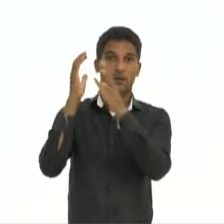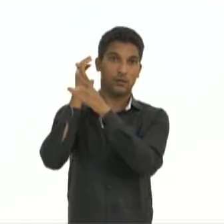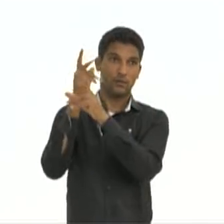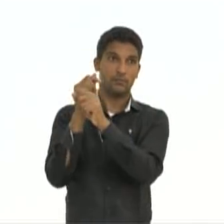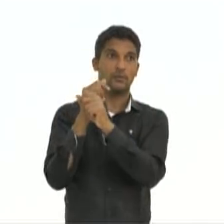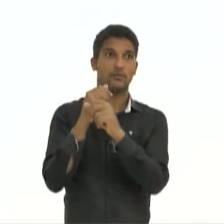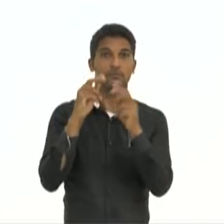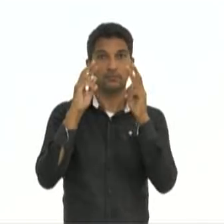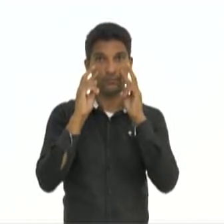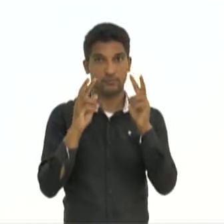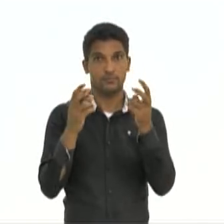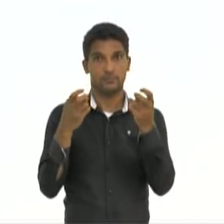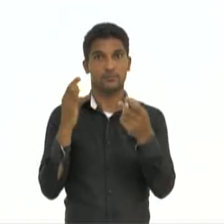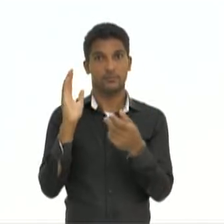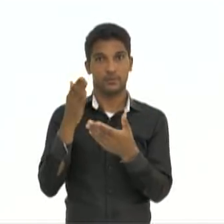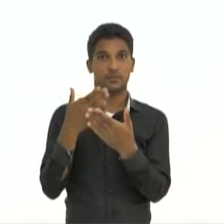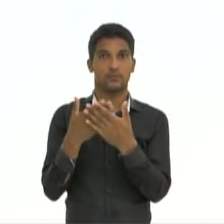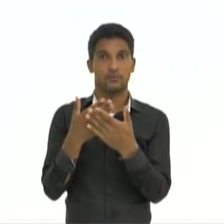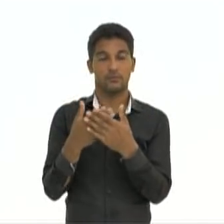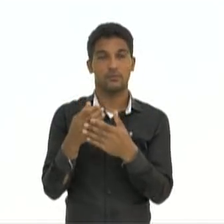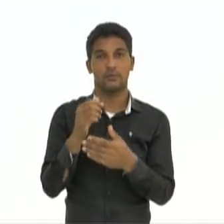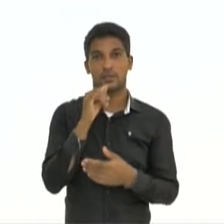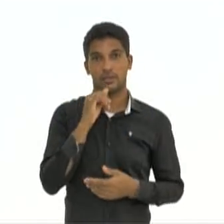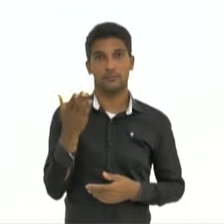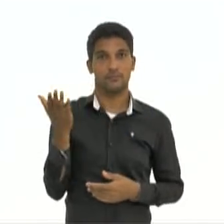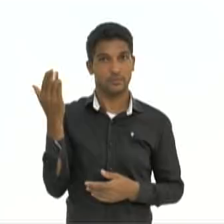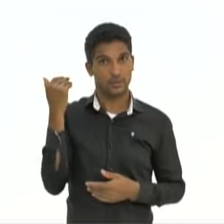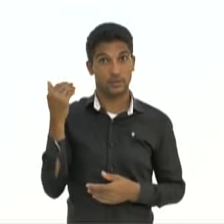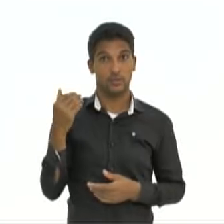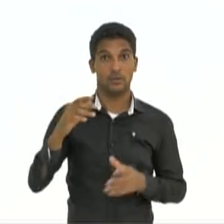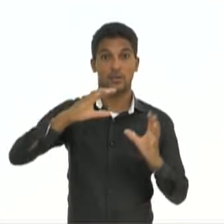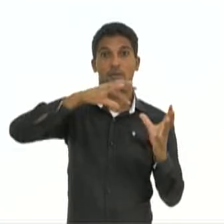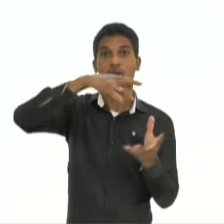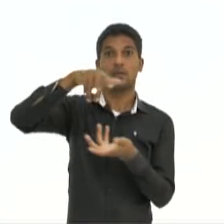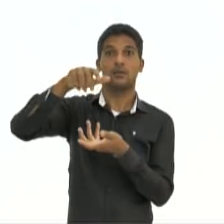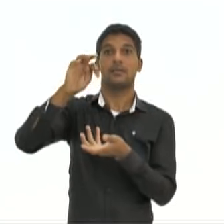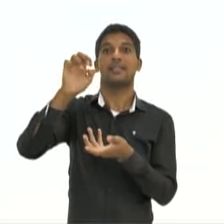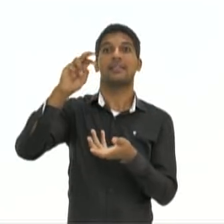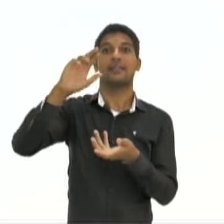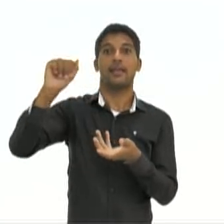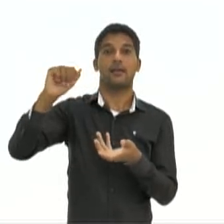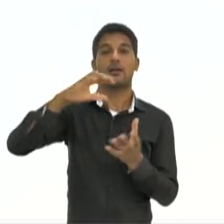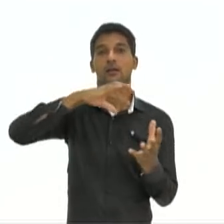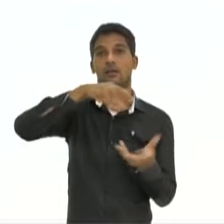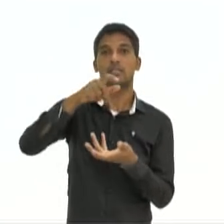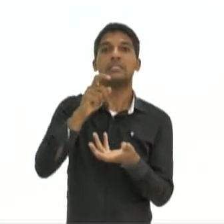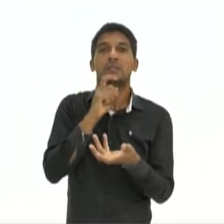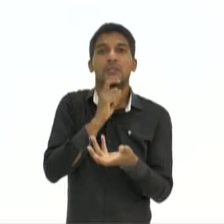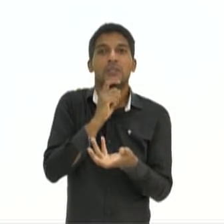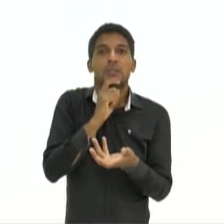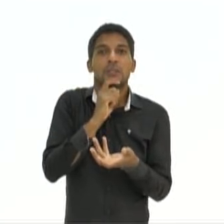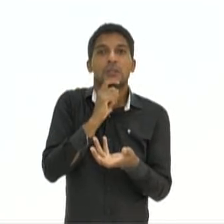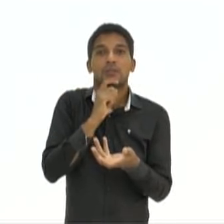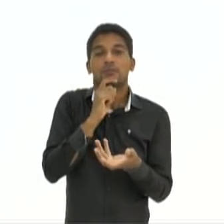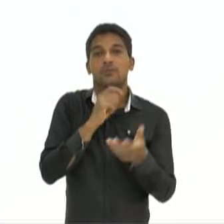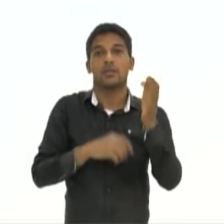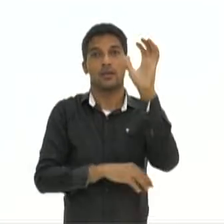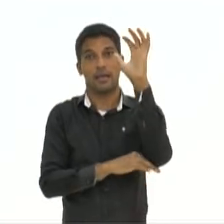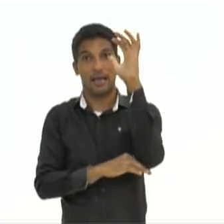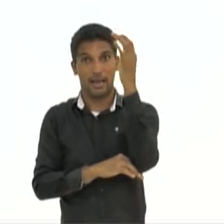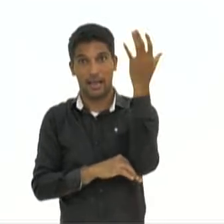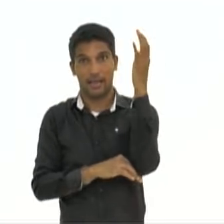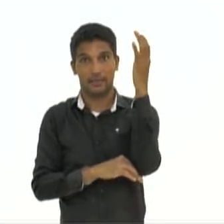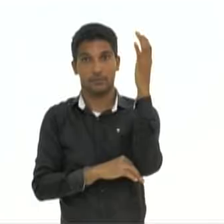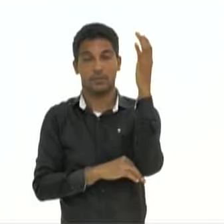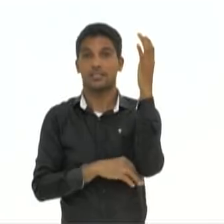exemplo que a gente já estudou. A terra esfriou, as plantas não podiam fazer fotossíntese e os animais não tinham o que comer. Então